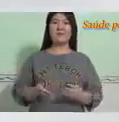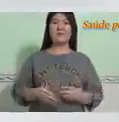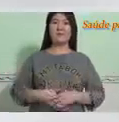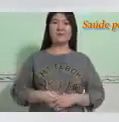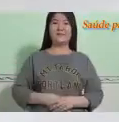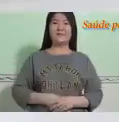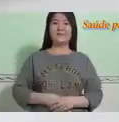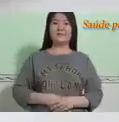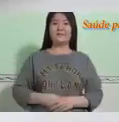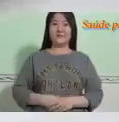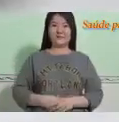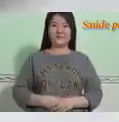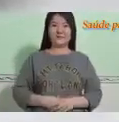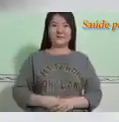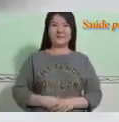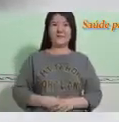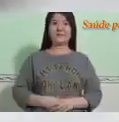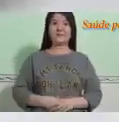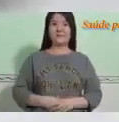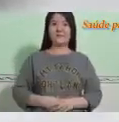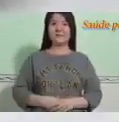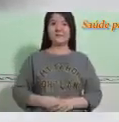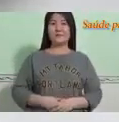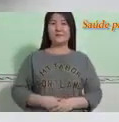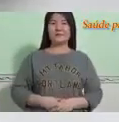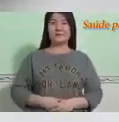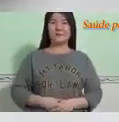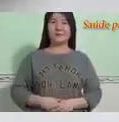período e permanecer infectante.